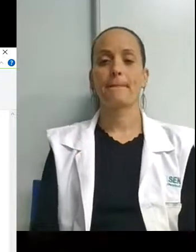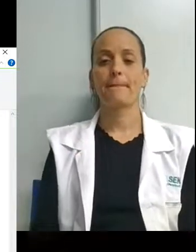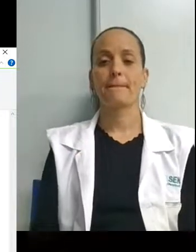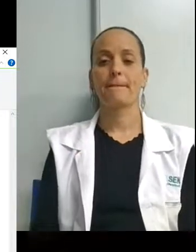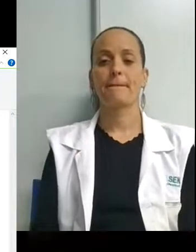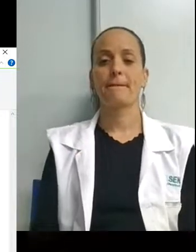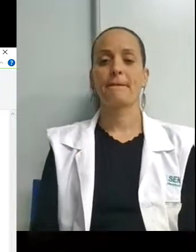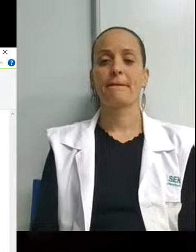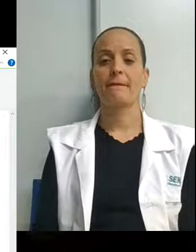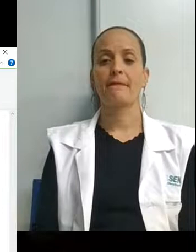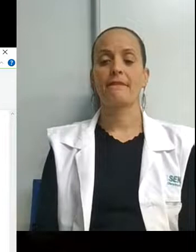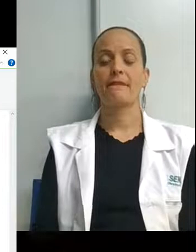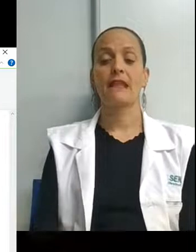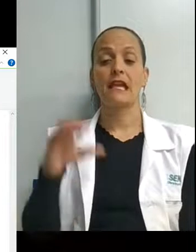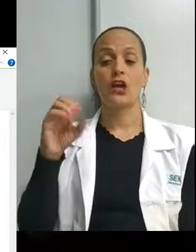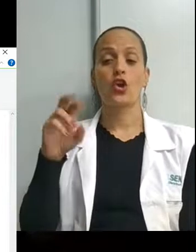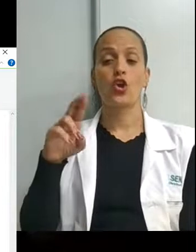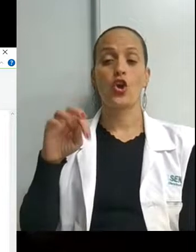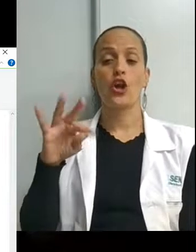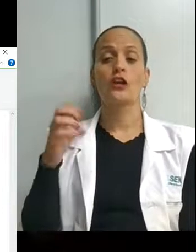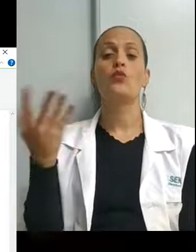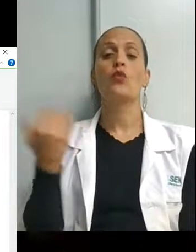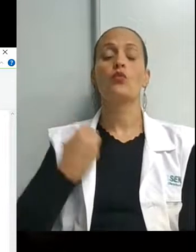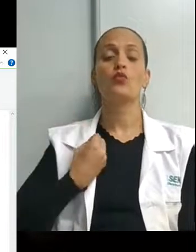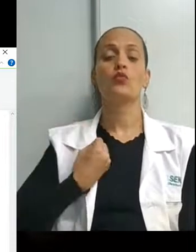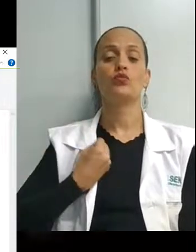A corrente que a gente tem é quanto?